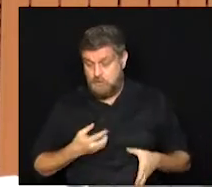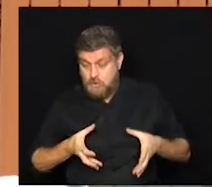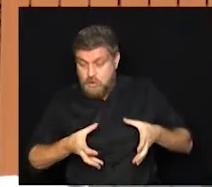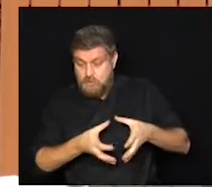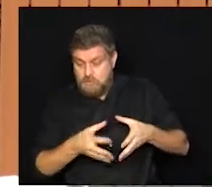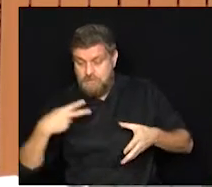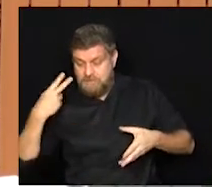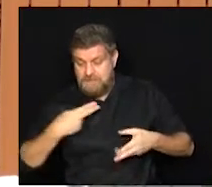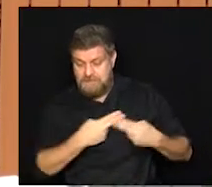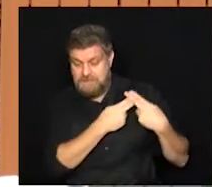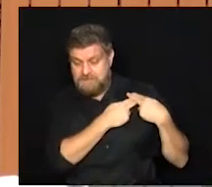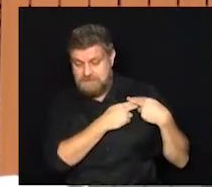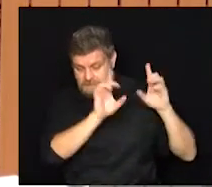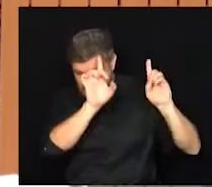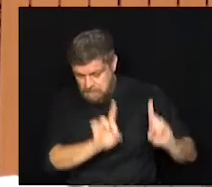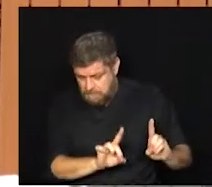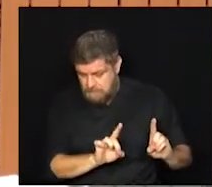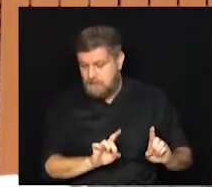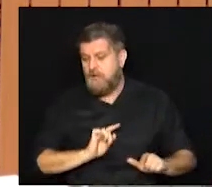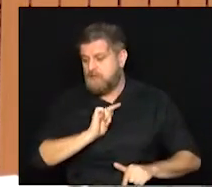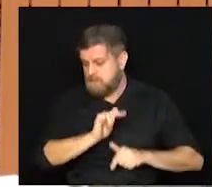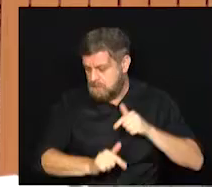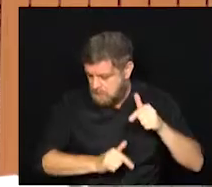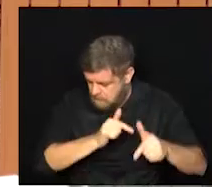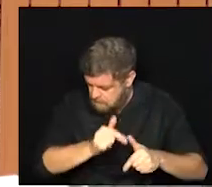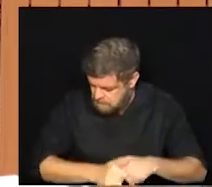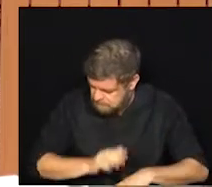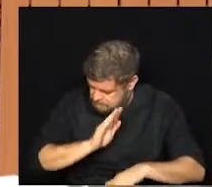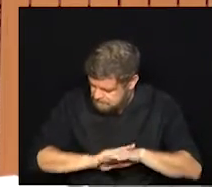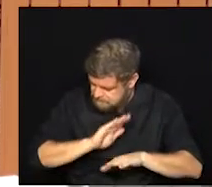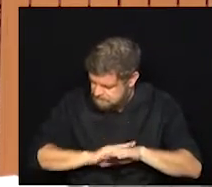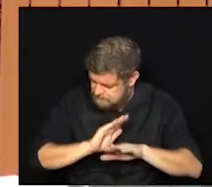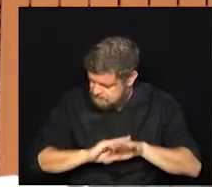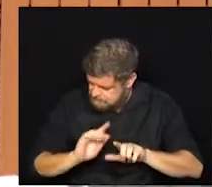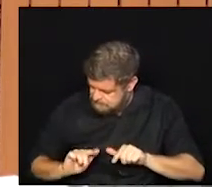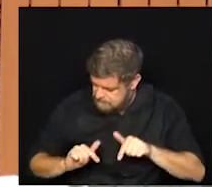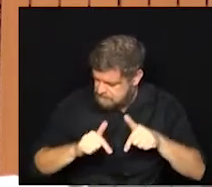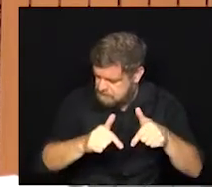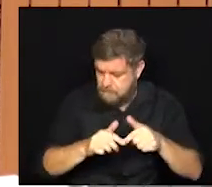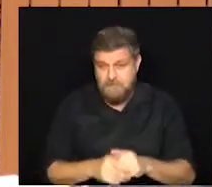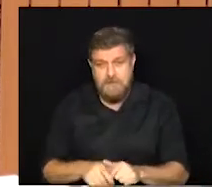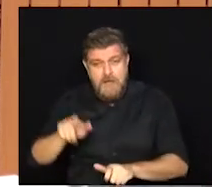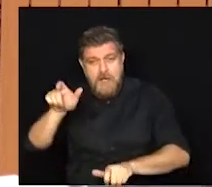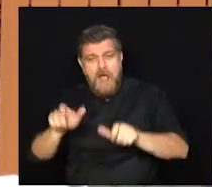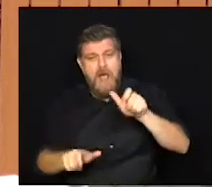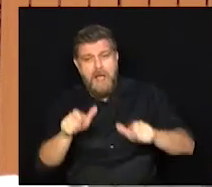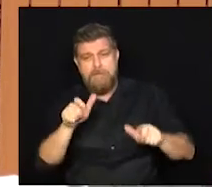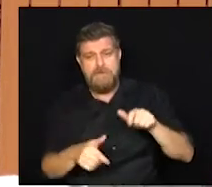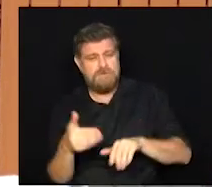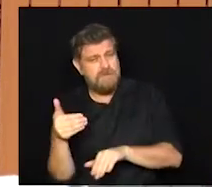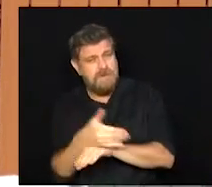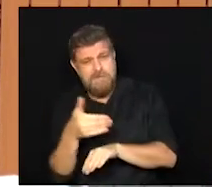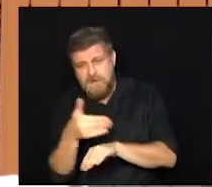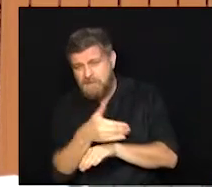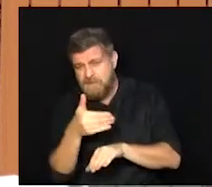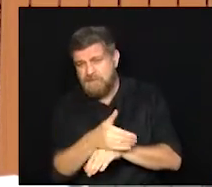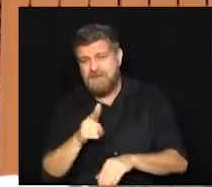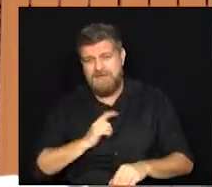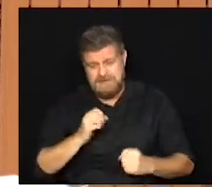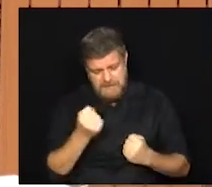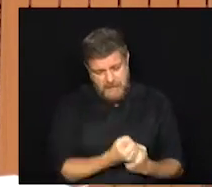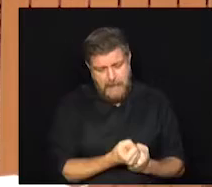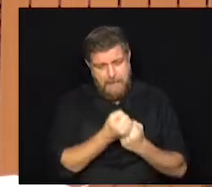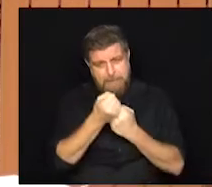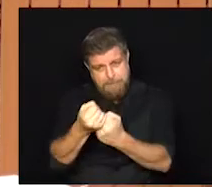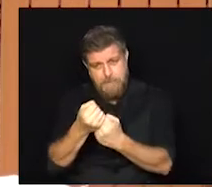e que vamos trabalhar. Vamos trabalhar. Quando nós montamos essas comissões, as pessoas que estão participando são pessoas de apoio, são pessoas